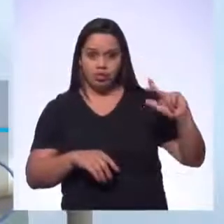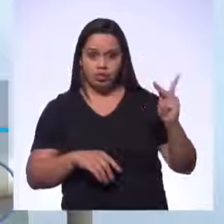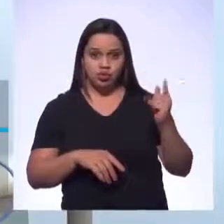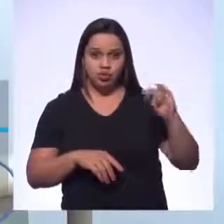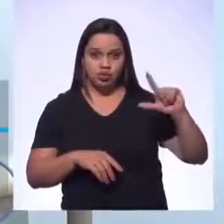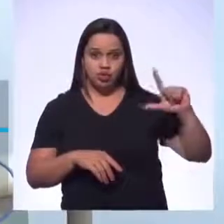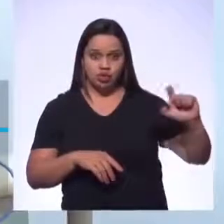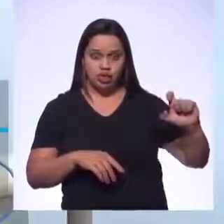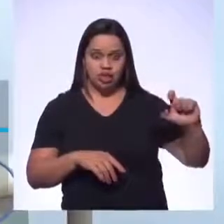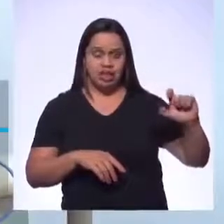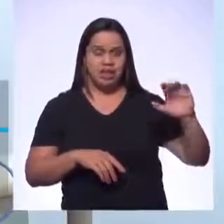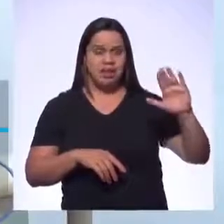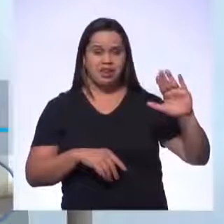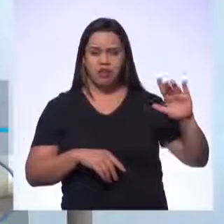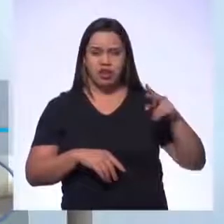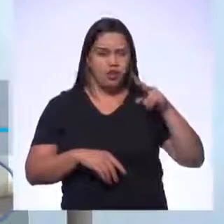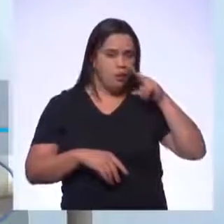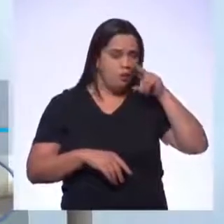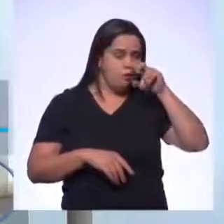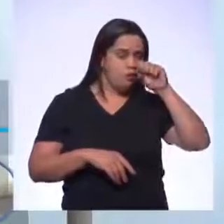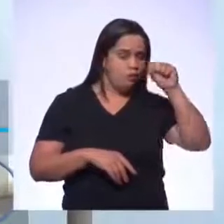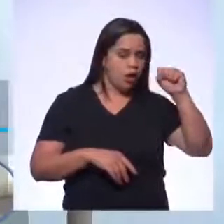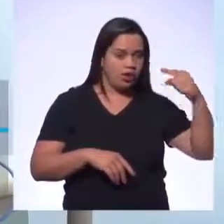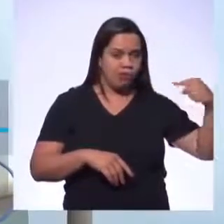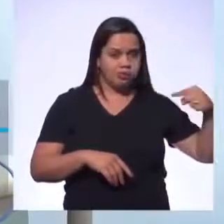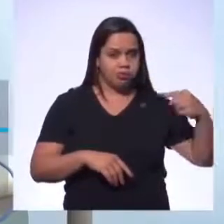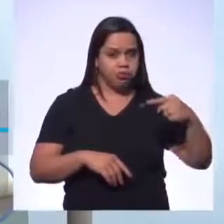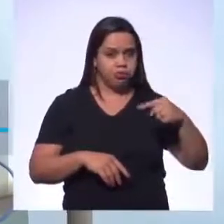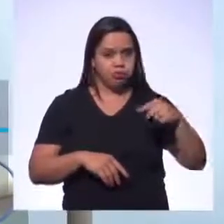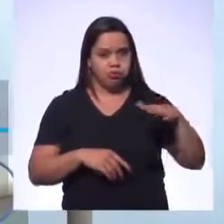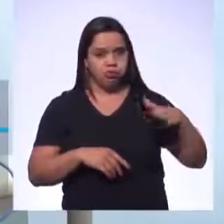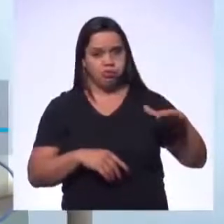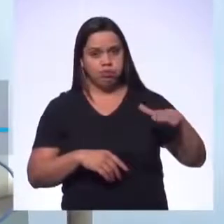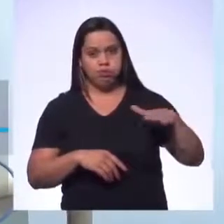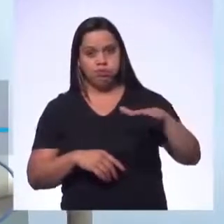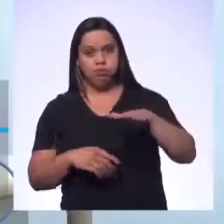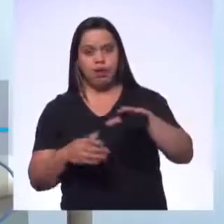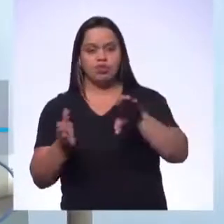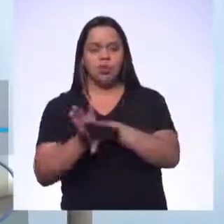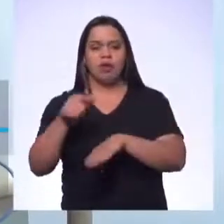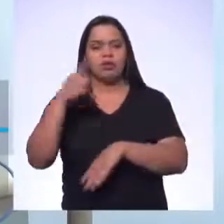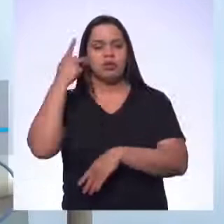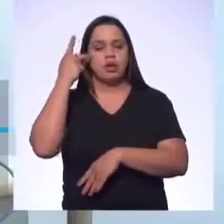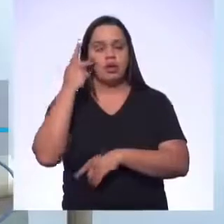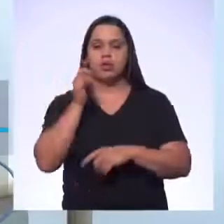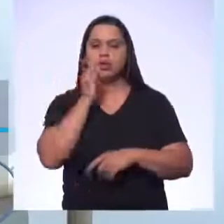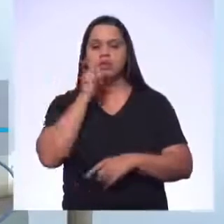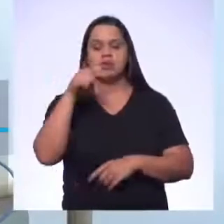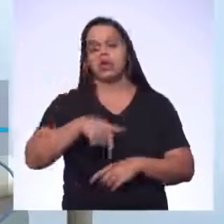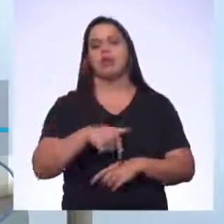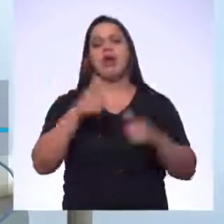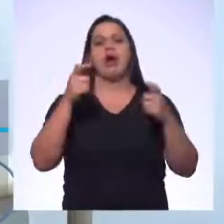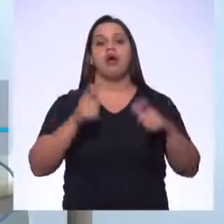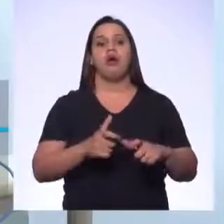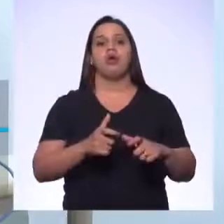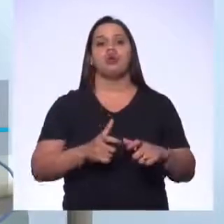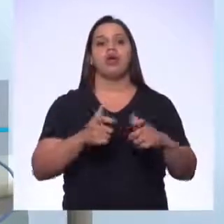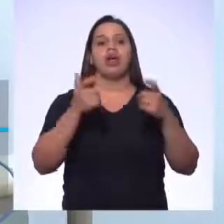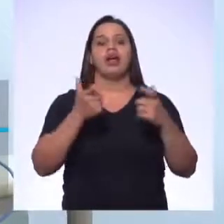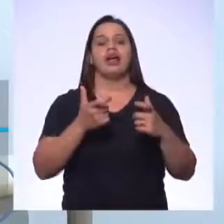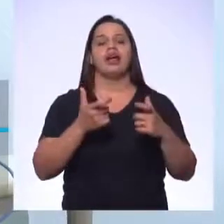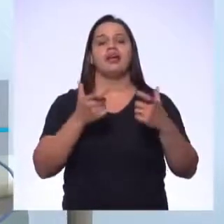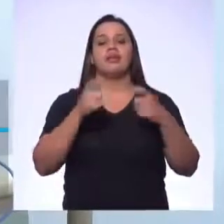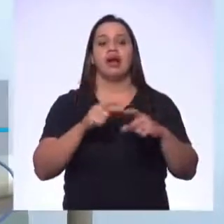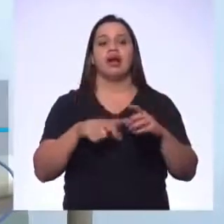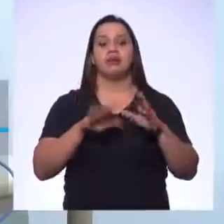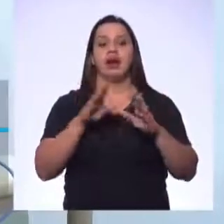chegou aqui no Brasil. Então já aconteceu de ter aqui em São Paulo. Né? Então, onde você vai sentir quando são bem leves? Em altitudes mais